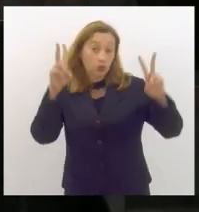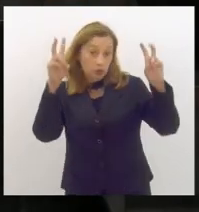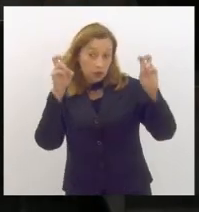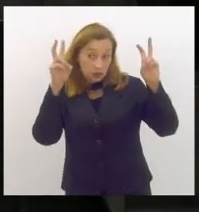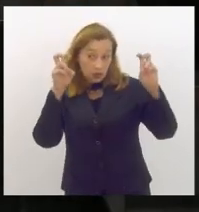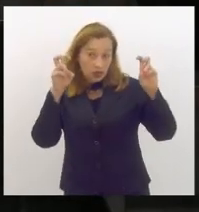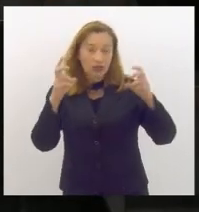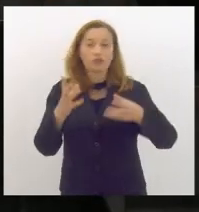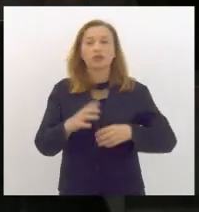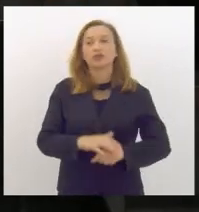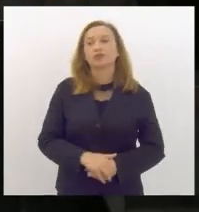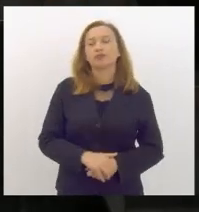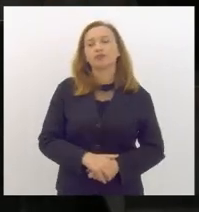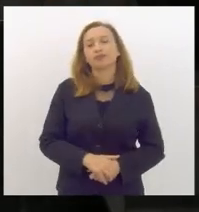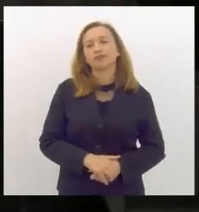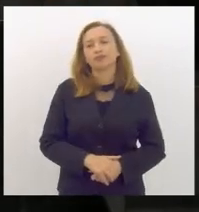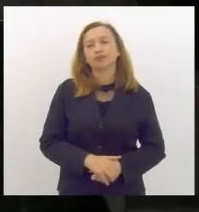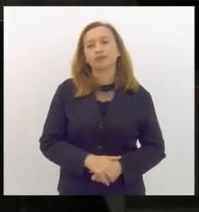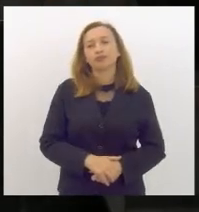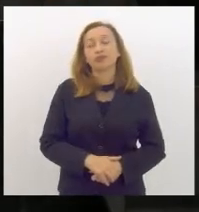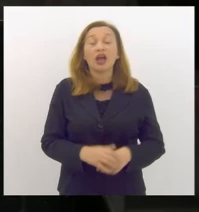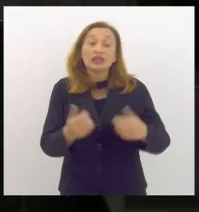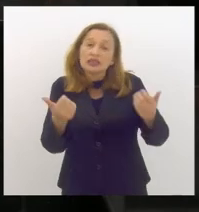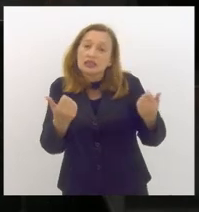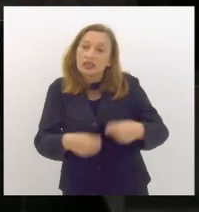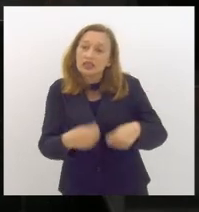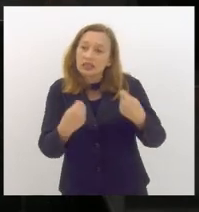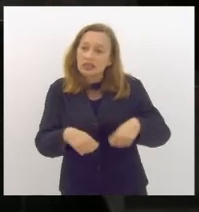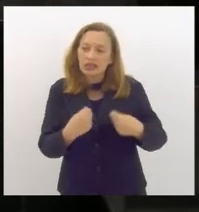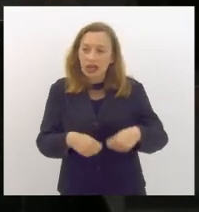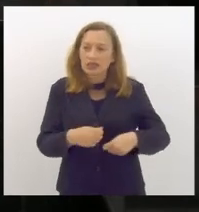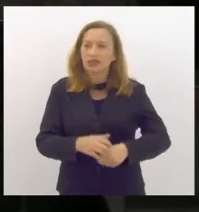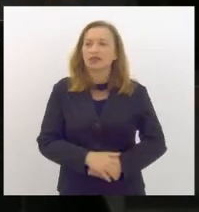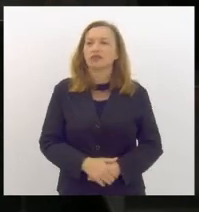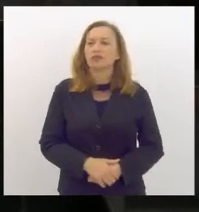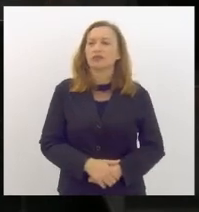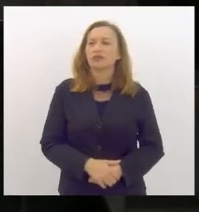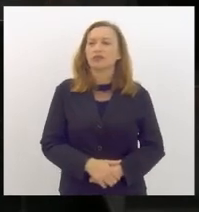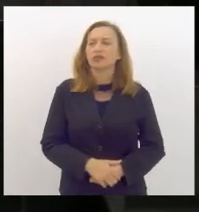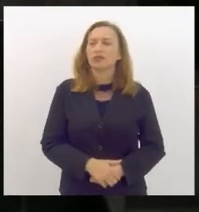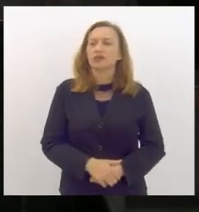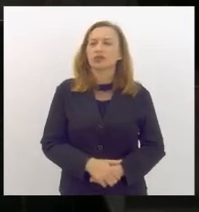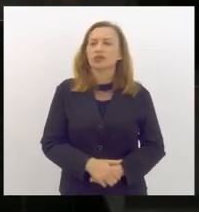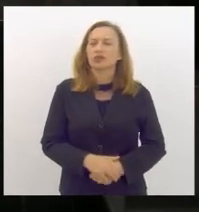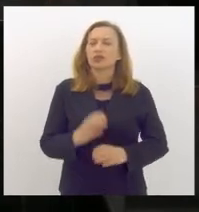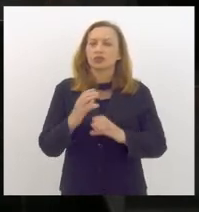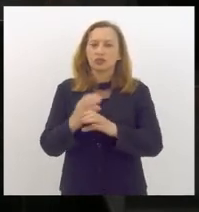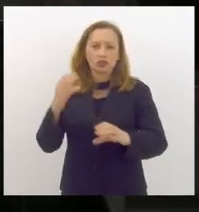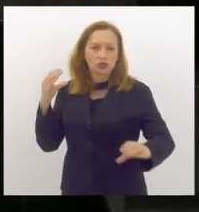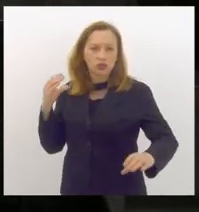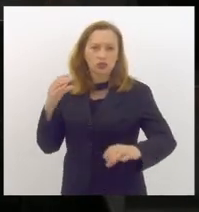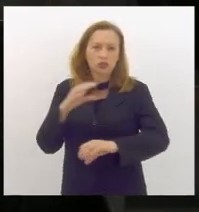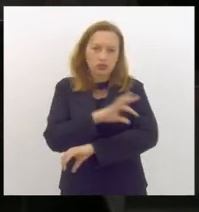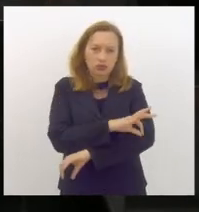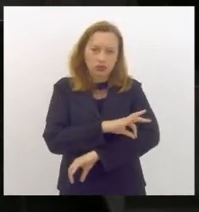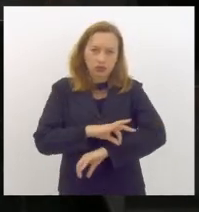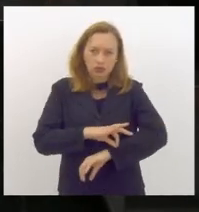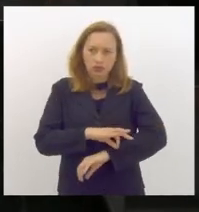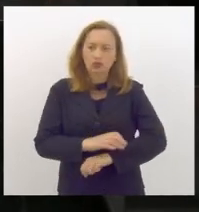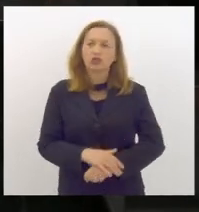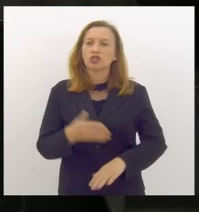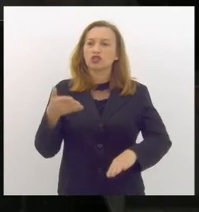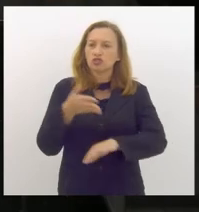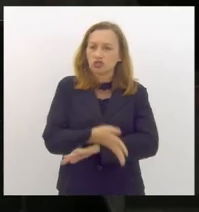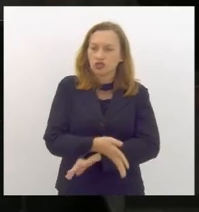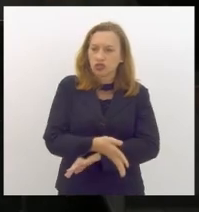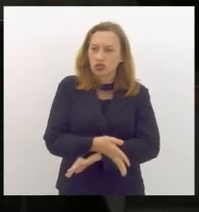em tela, né, a necessidade premente da engenharia e arquitetura chegar